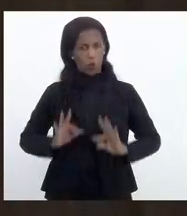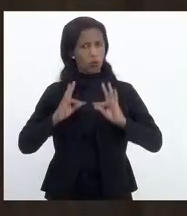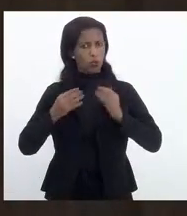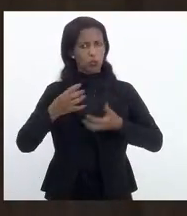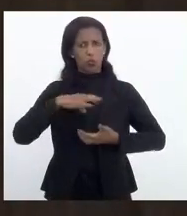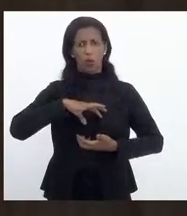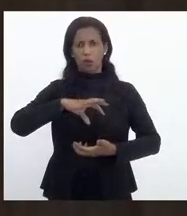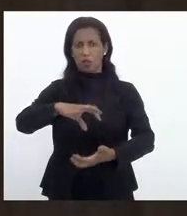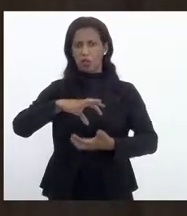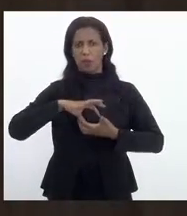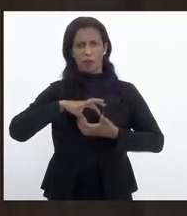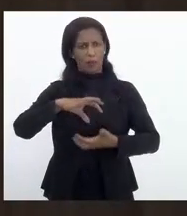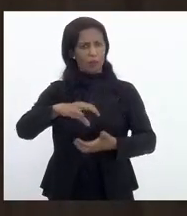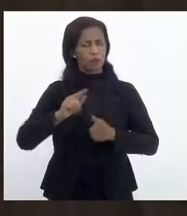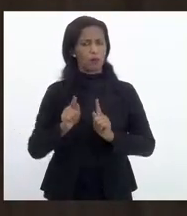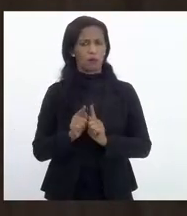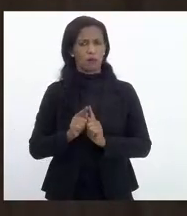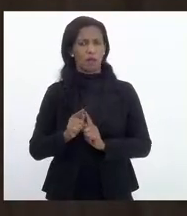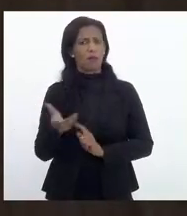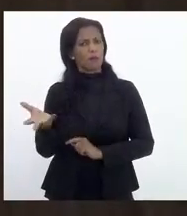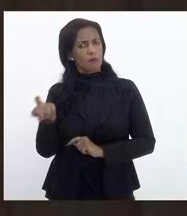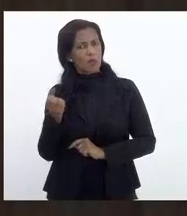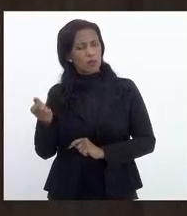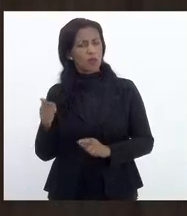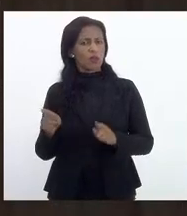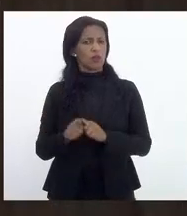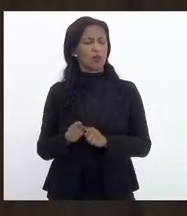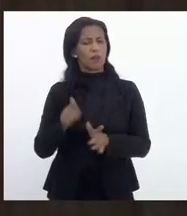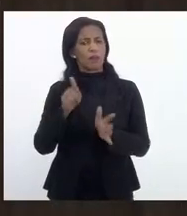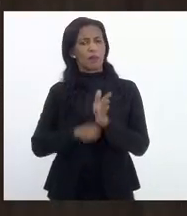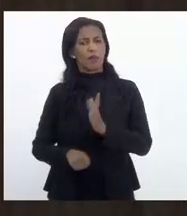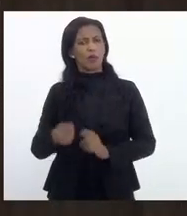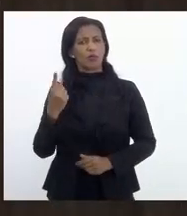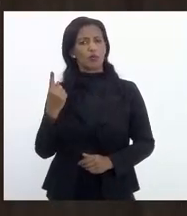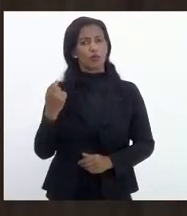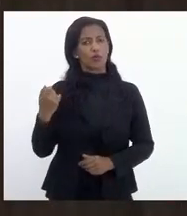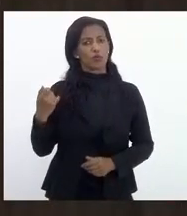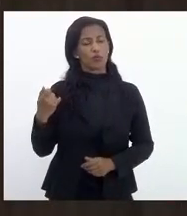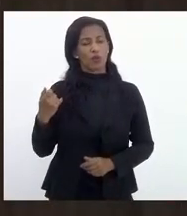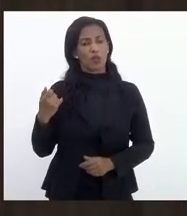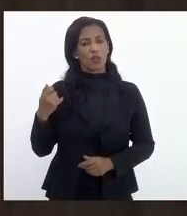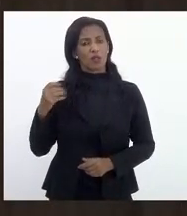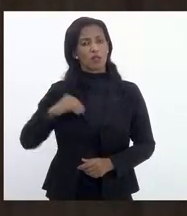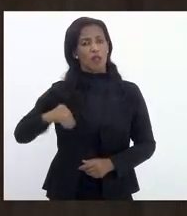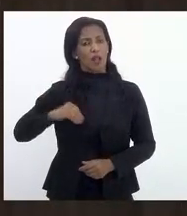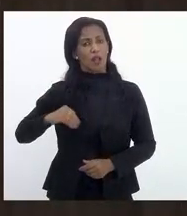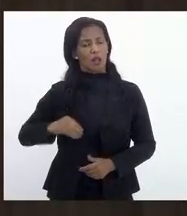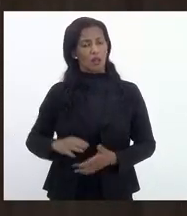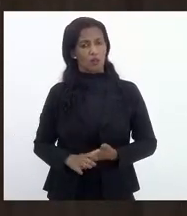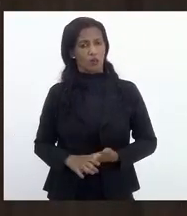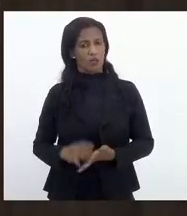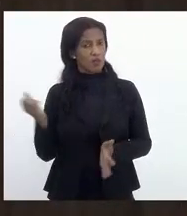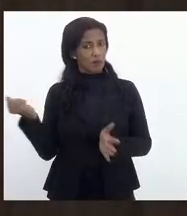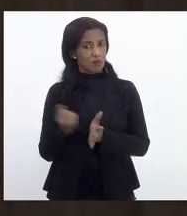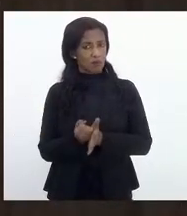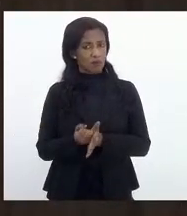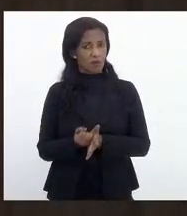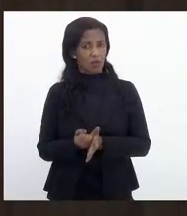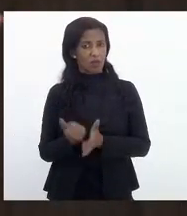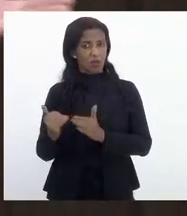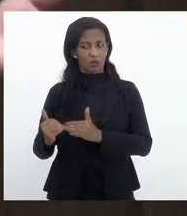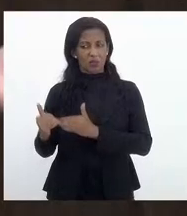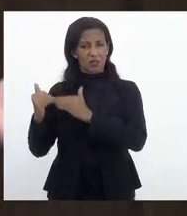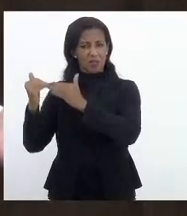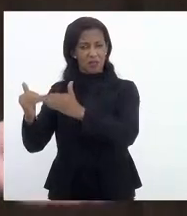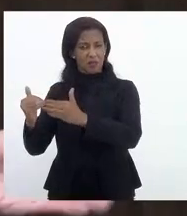transplanta transplantados e pensionistas que ganham menos de um salário mínimo e esse impacto em